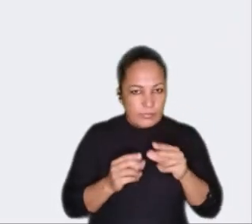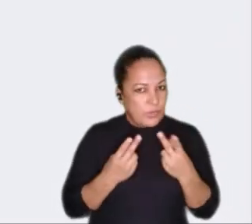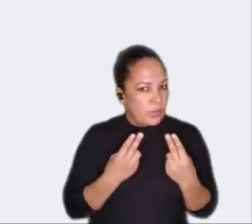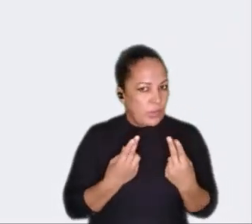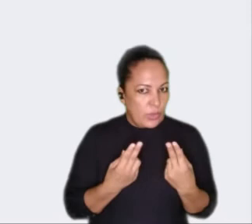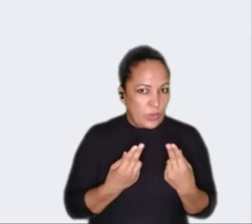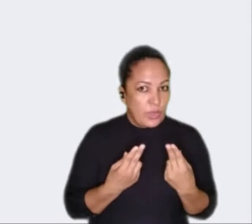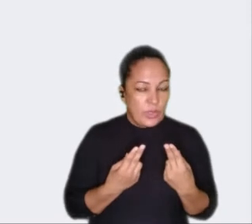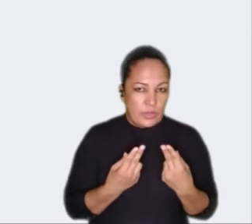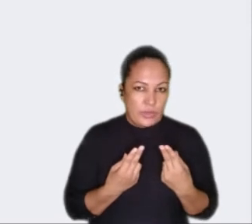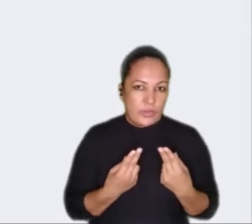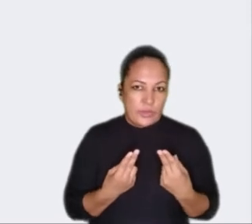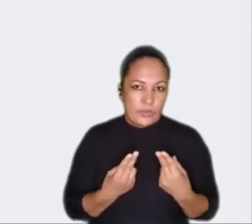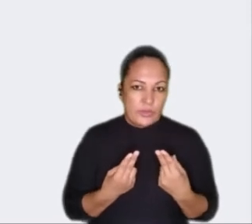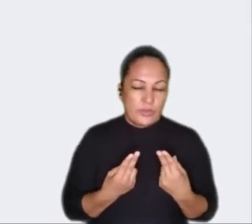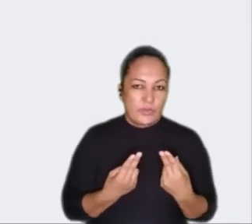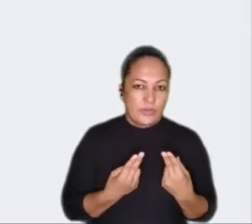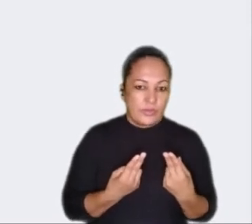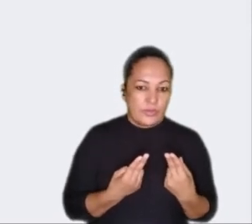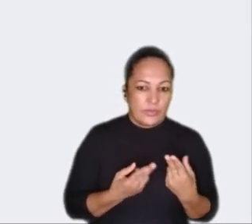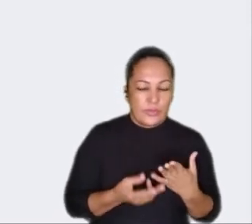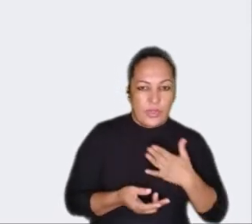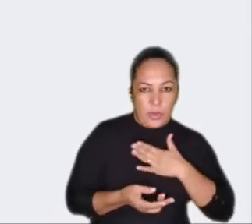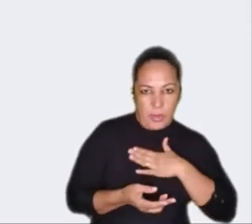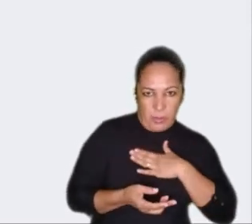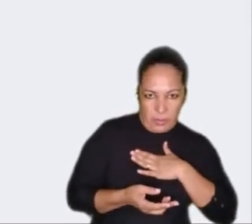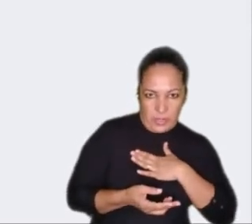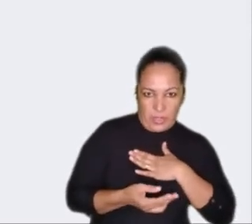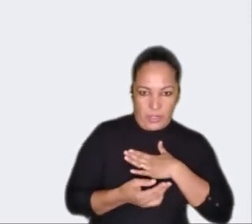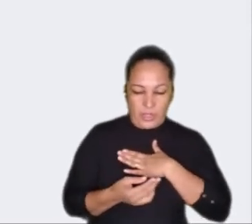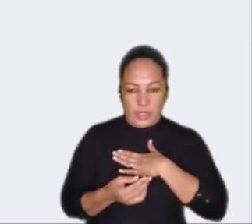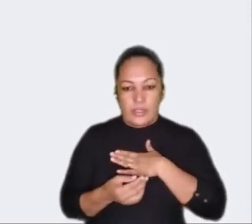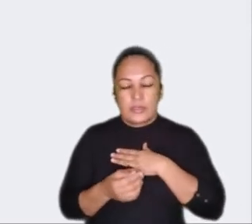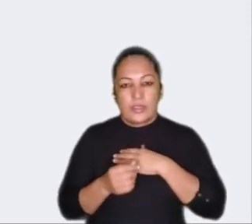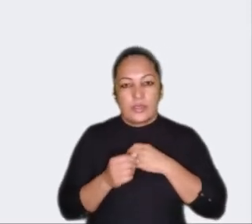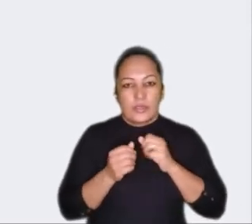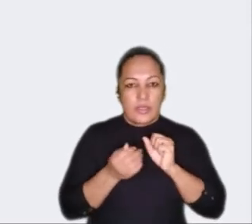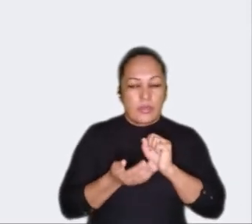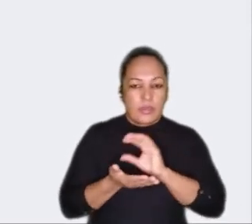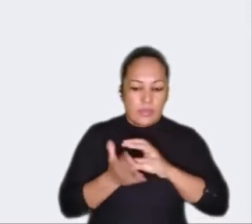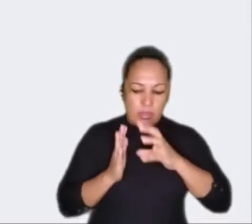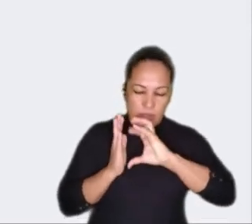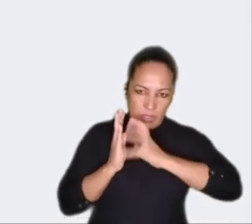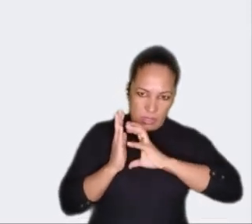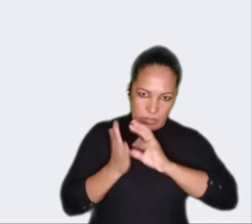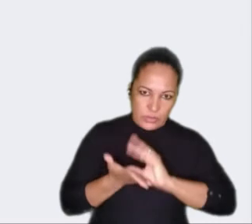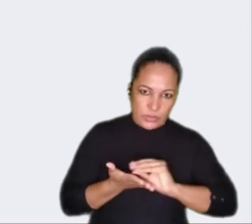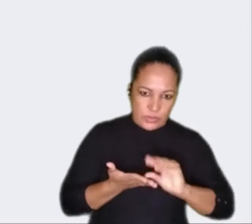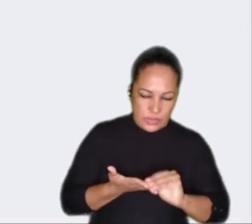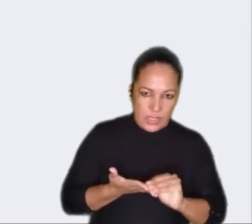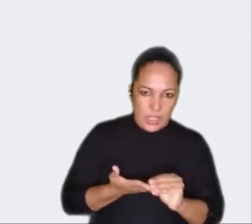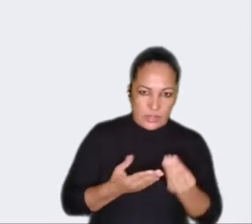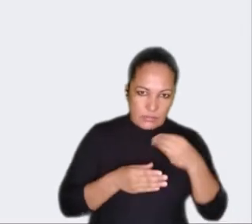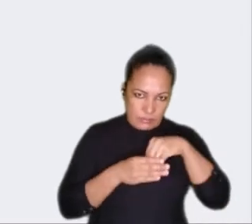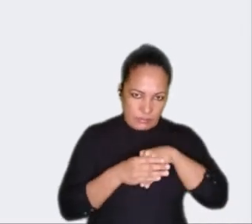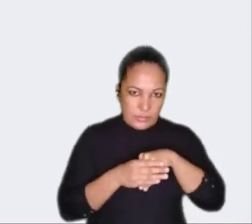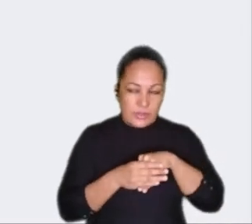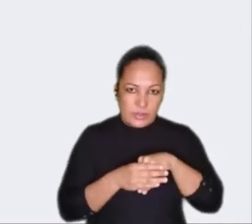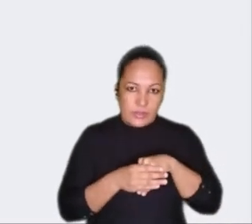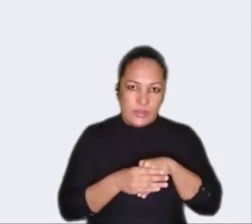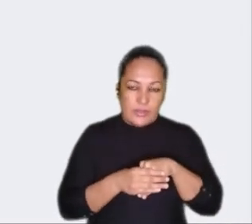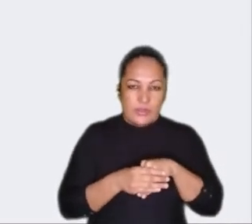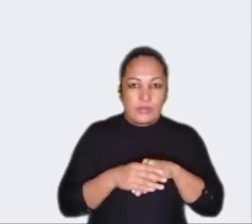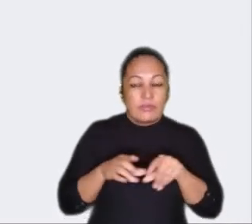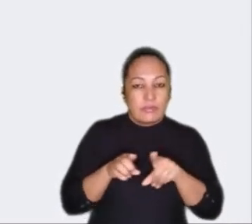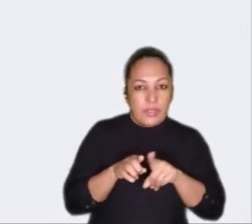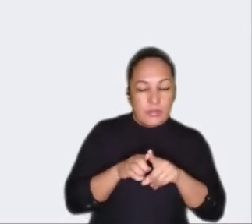tá? Então, seria a mesma coisa. Então, aqui é a minha conexão e aqui tem minhas bases de dados, ó. Então, dentro de PostgreSQL